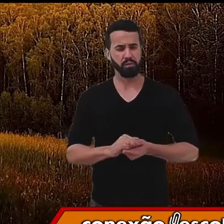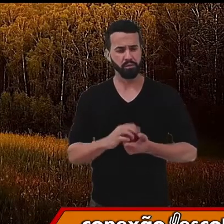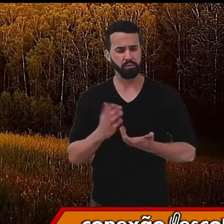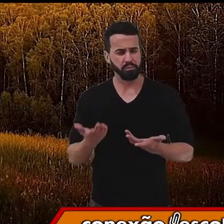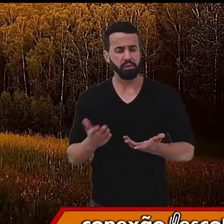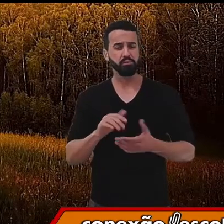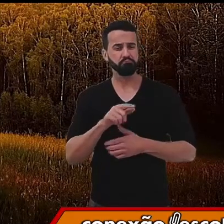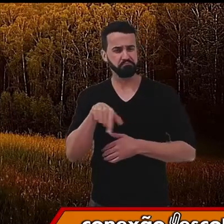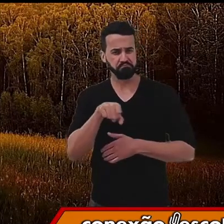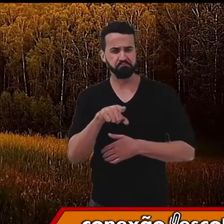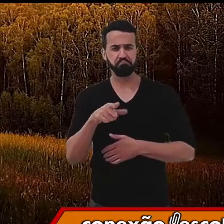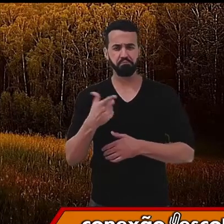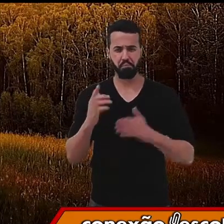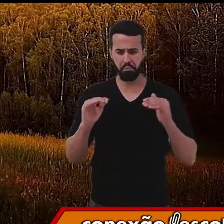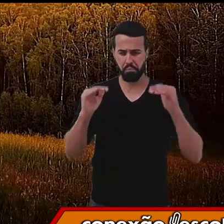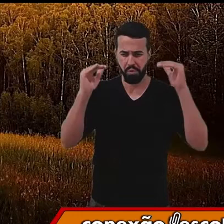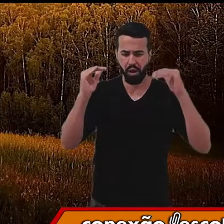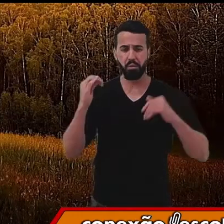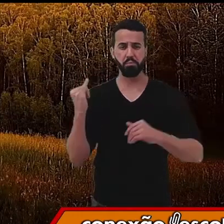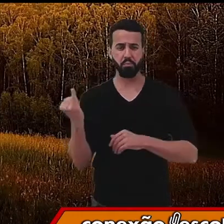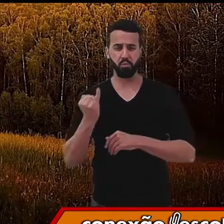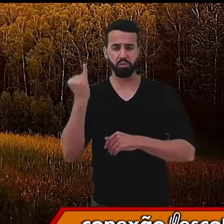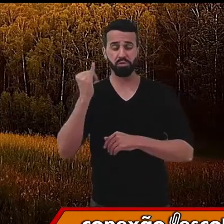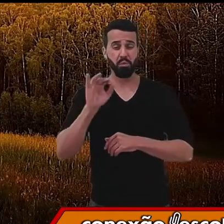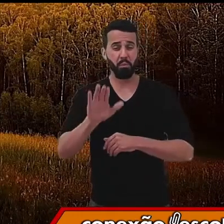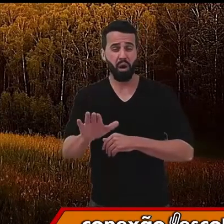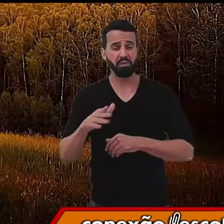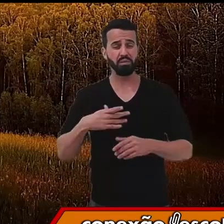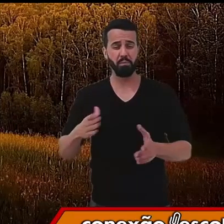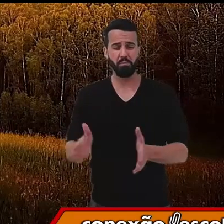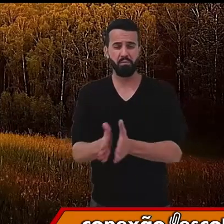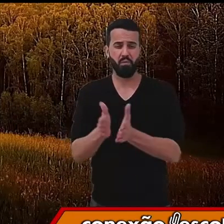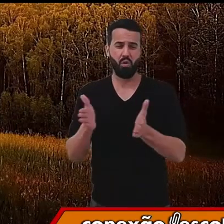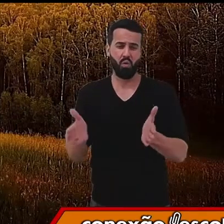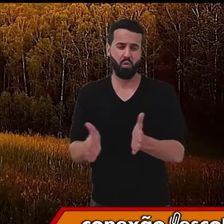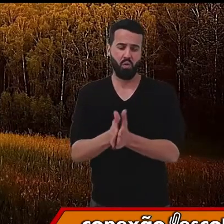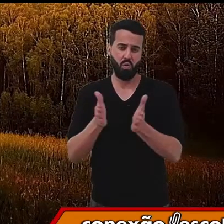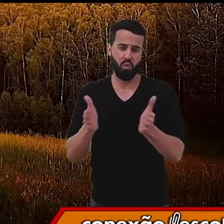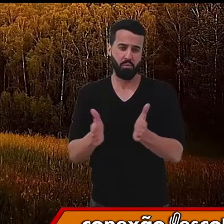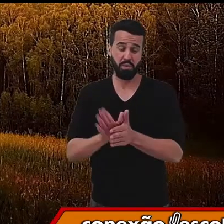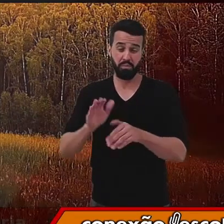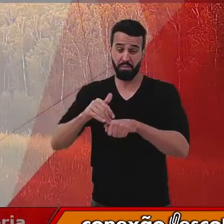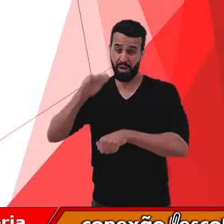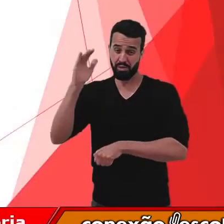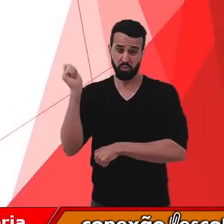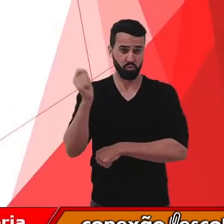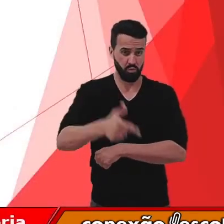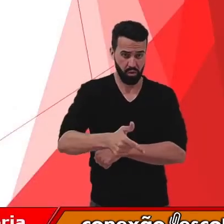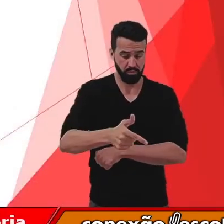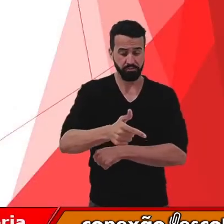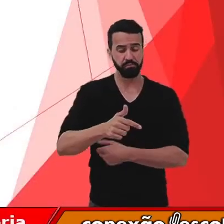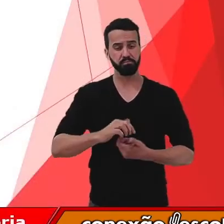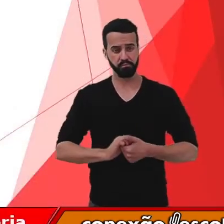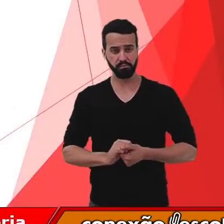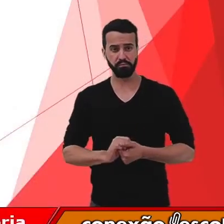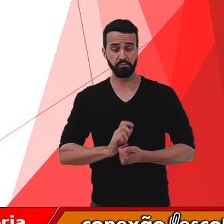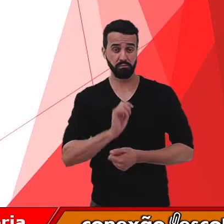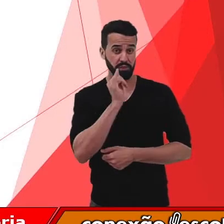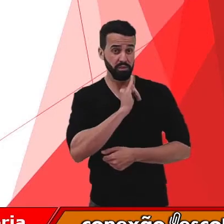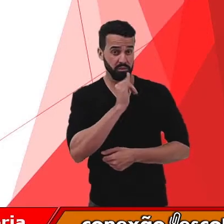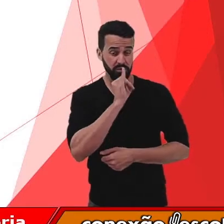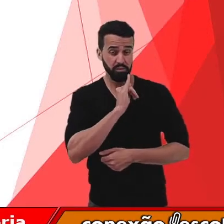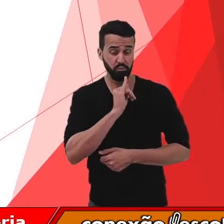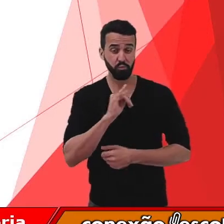contatos, ele era o mais pobre dentre os que ali estavam. Como exemplo, também nós